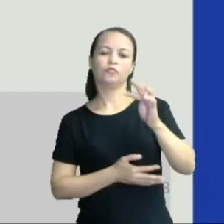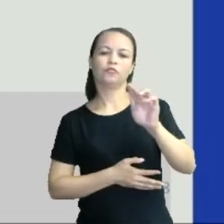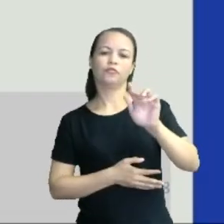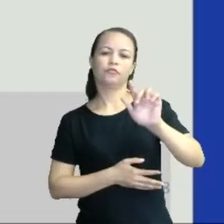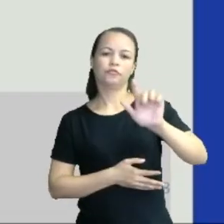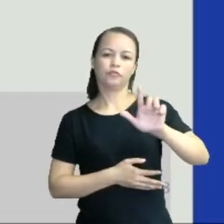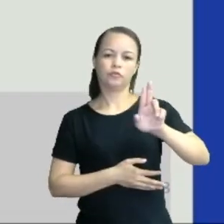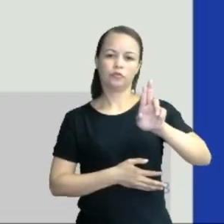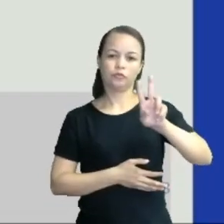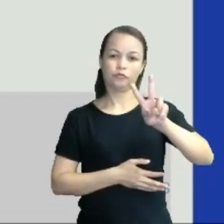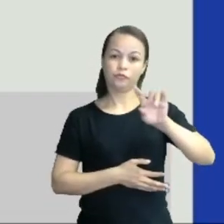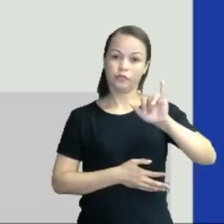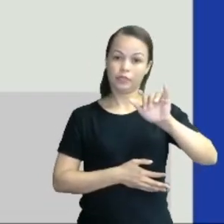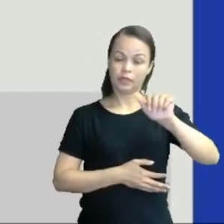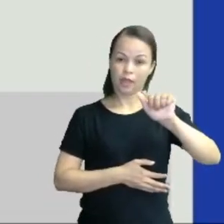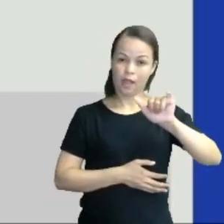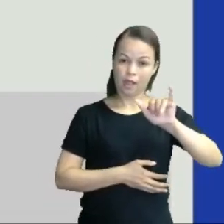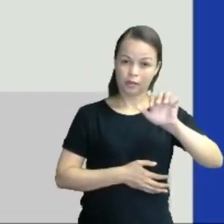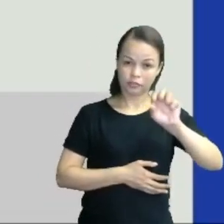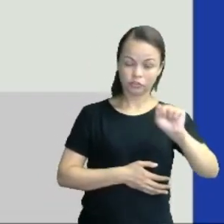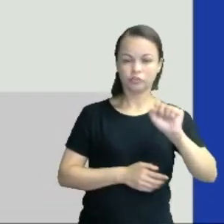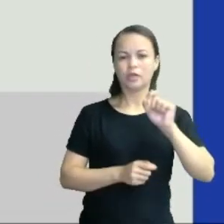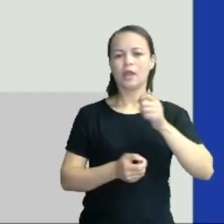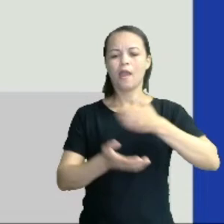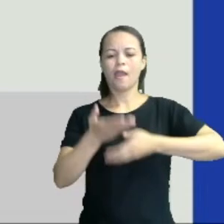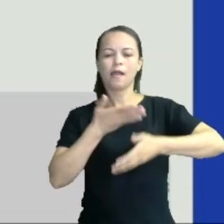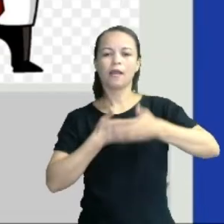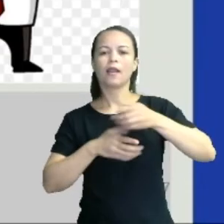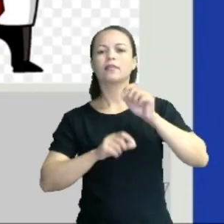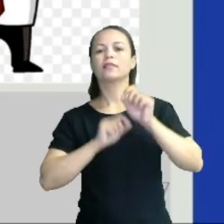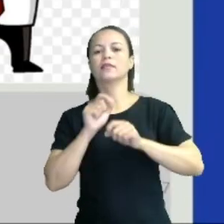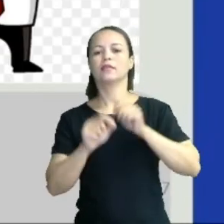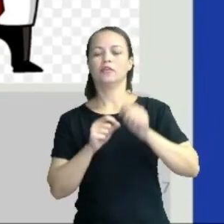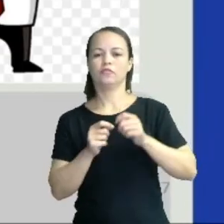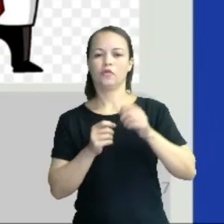fluviais. Esse fluvial aí quer dizer relativo a